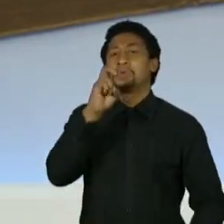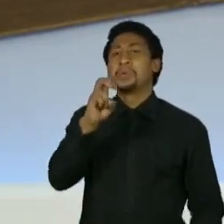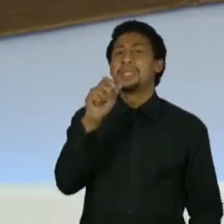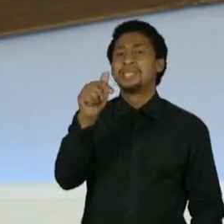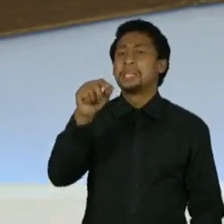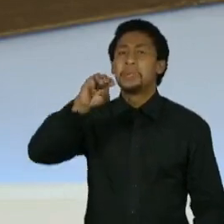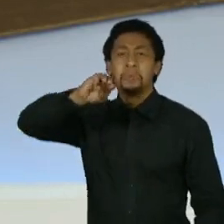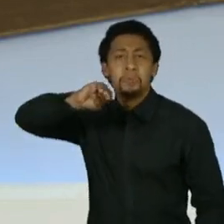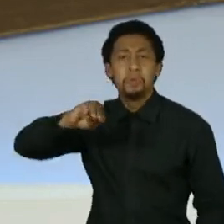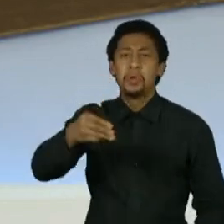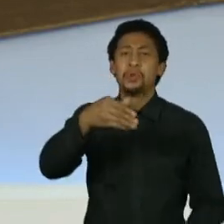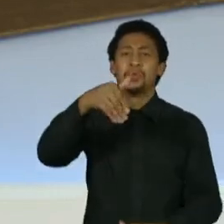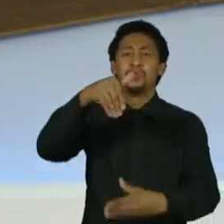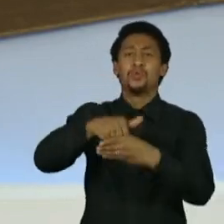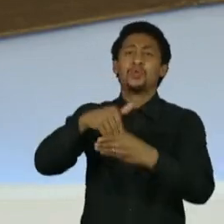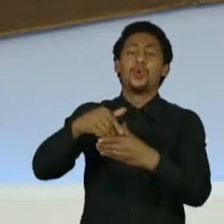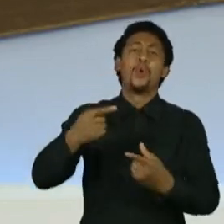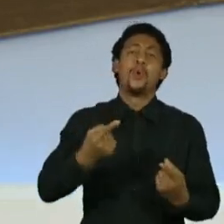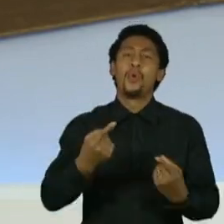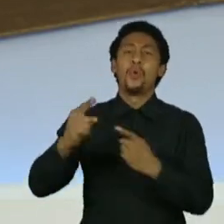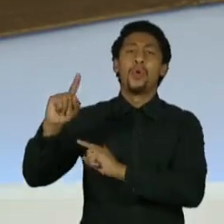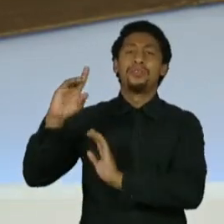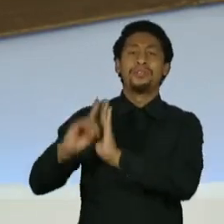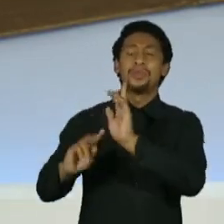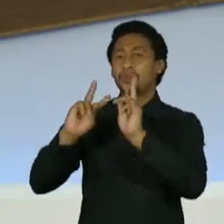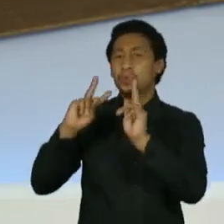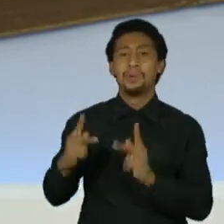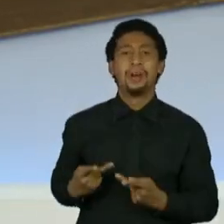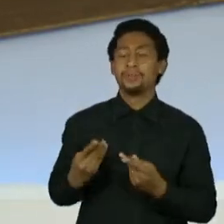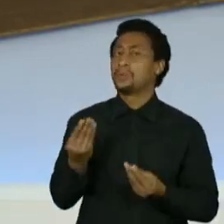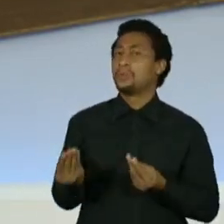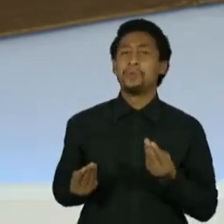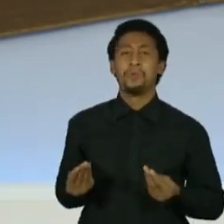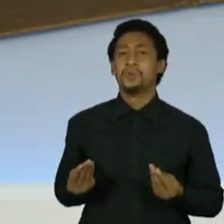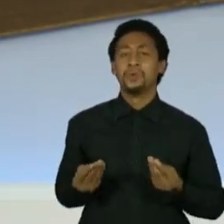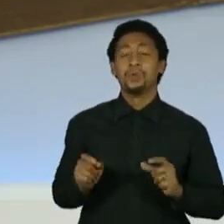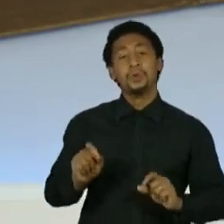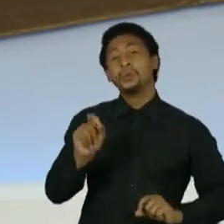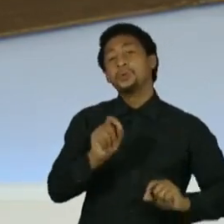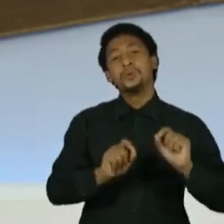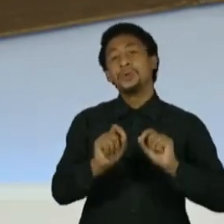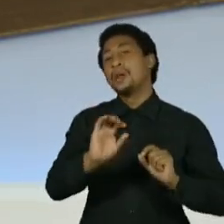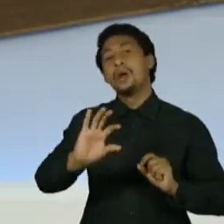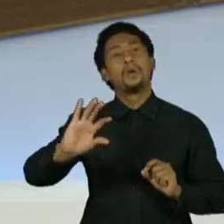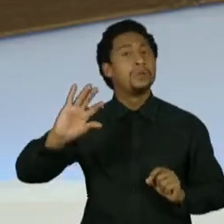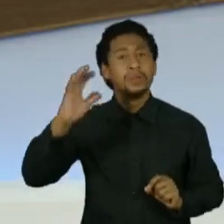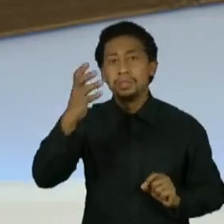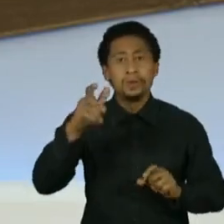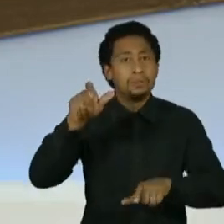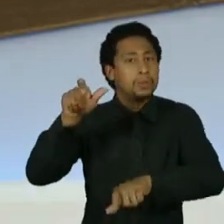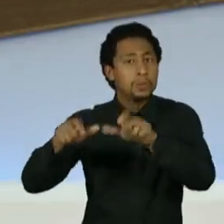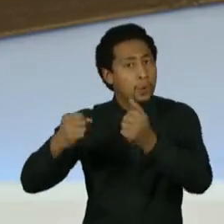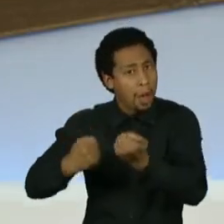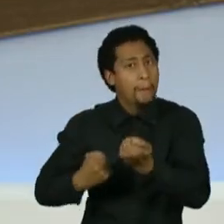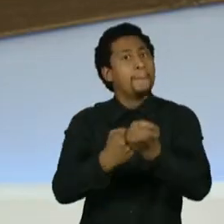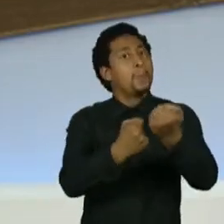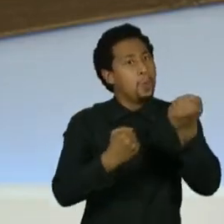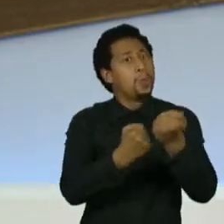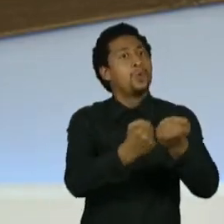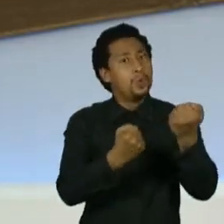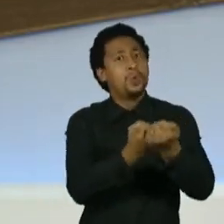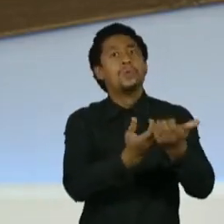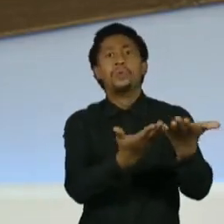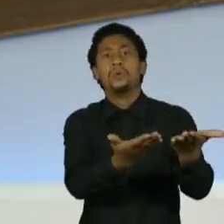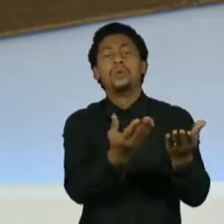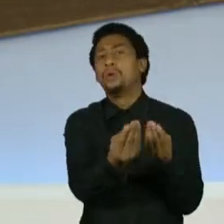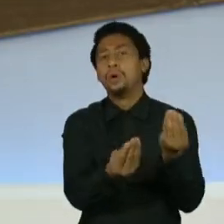humanos? O que que aconteceu para que as pessoas apoiassem esse projeto, né? O senhor já refletiu a